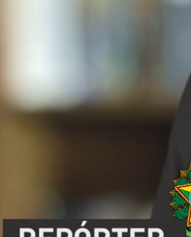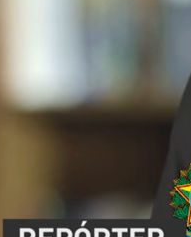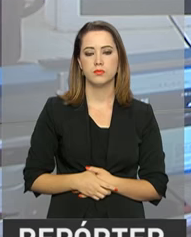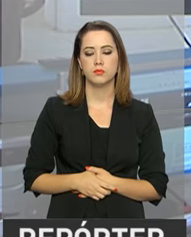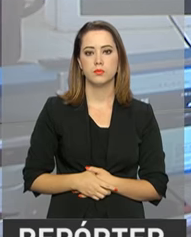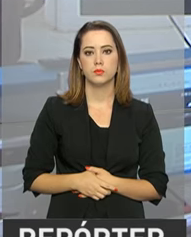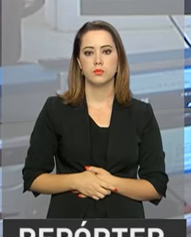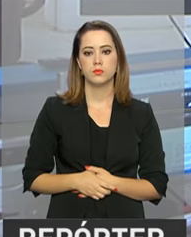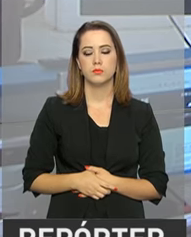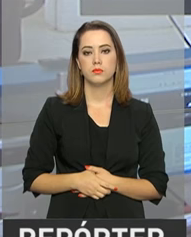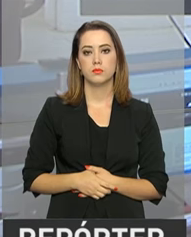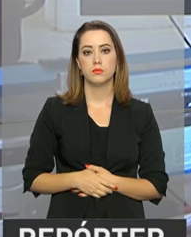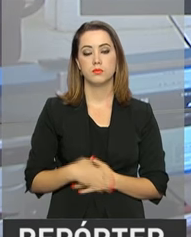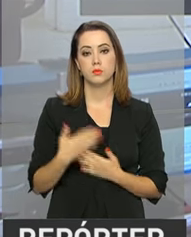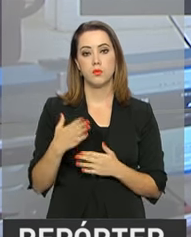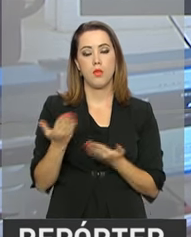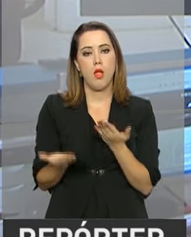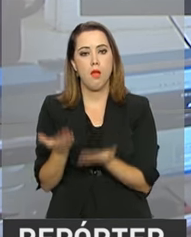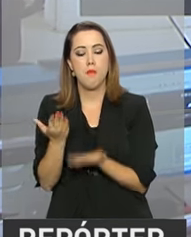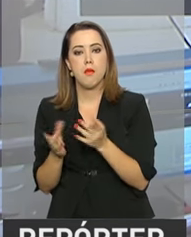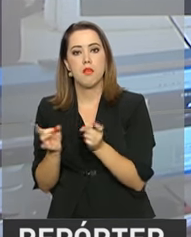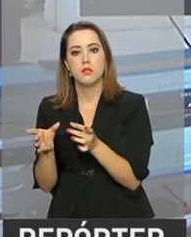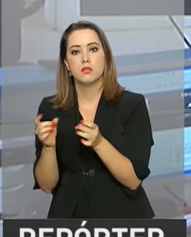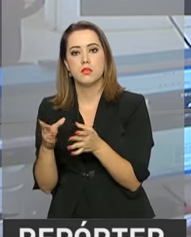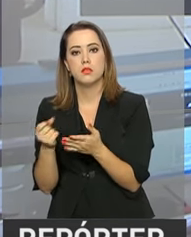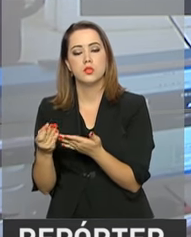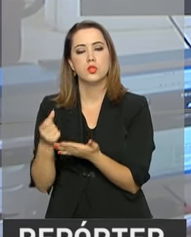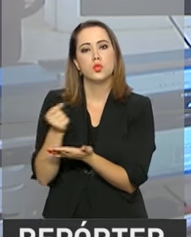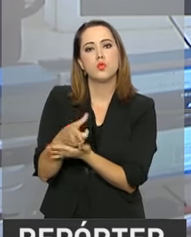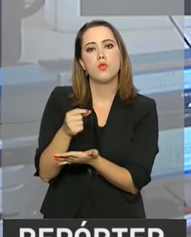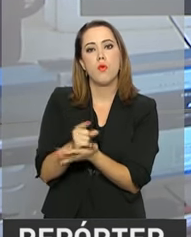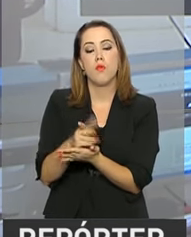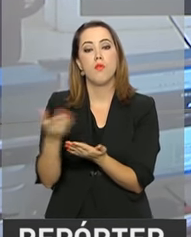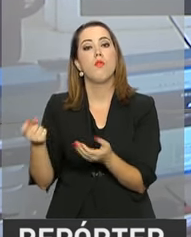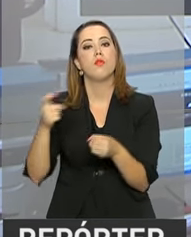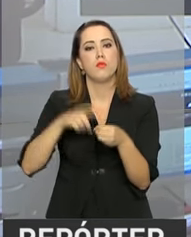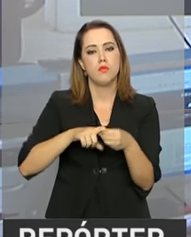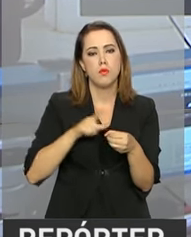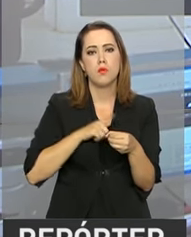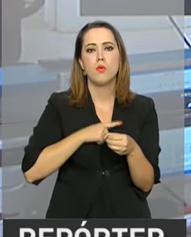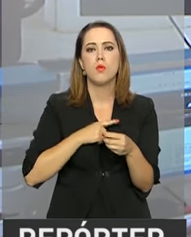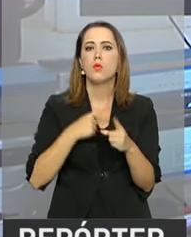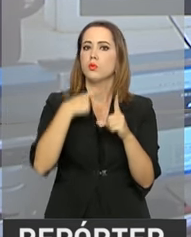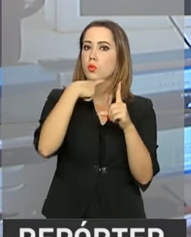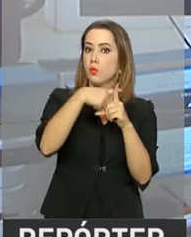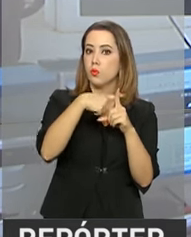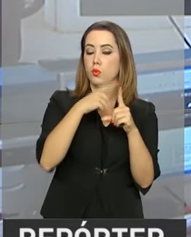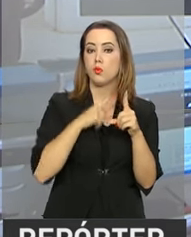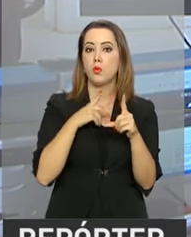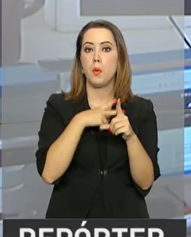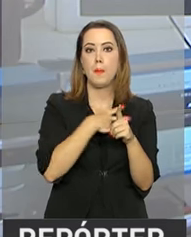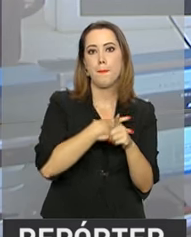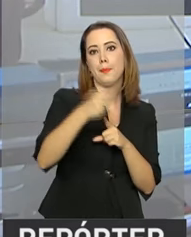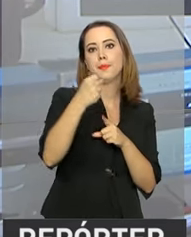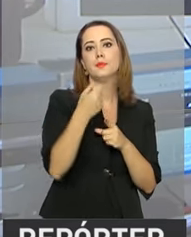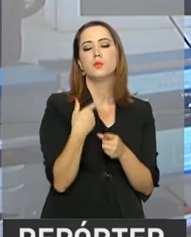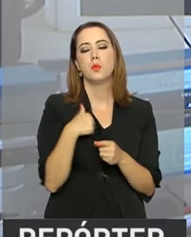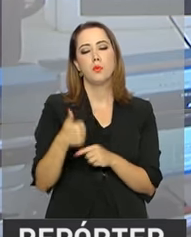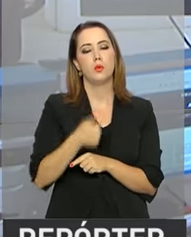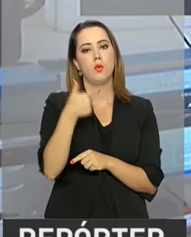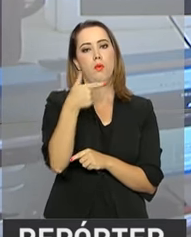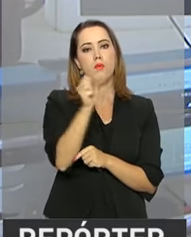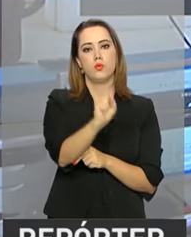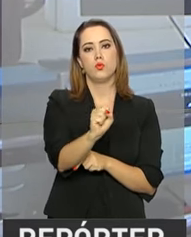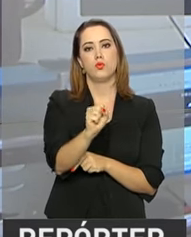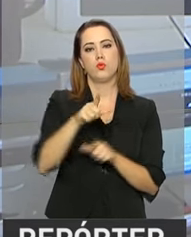arrecada. A balança comercial voltou a ter saldo positivo em agosto e teve o melhor resultado em 28 anos. A